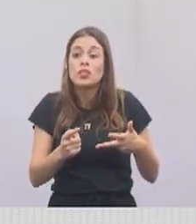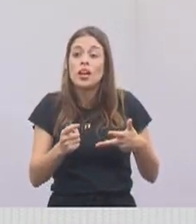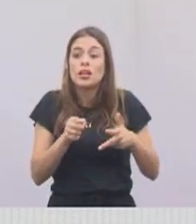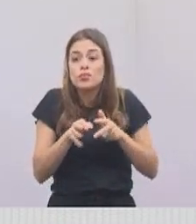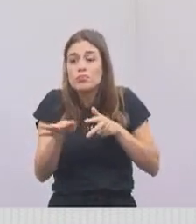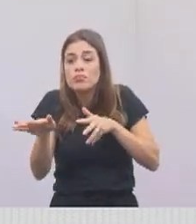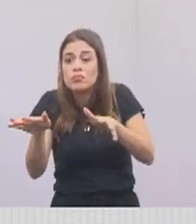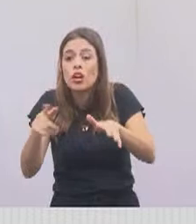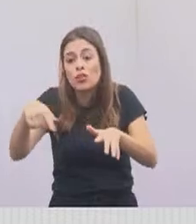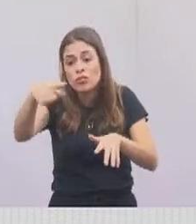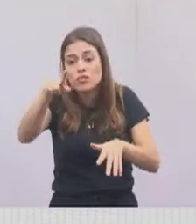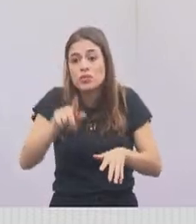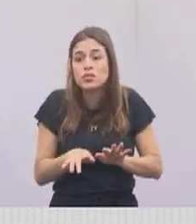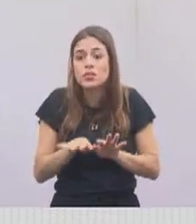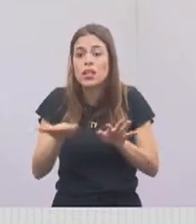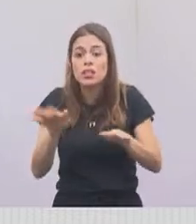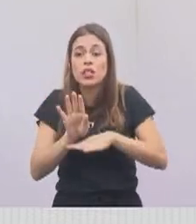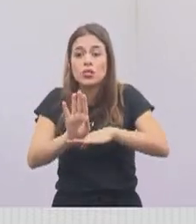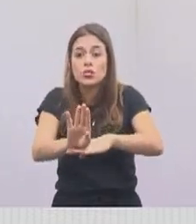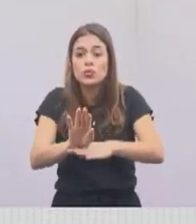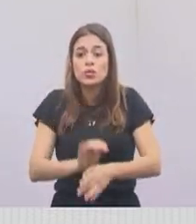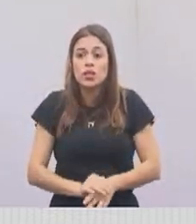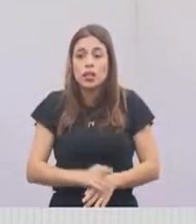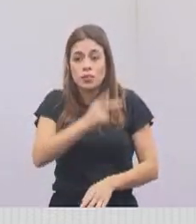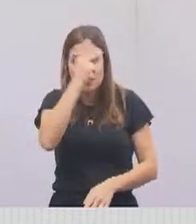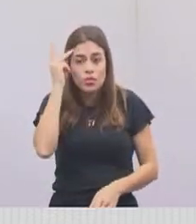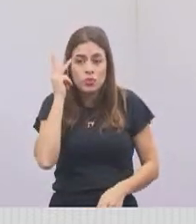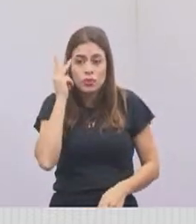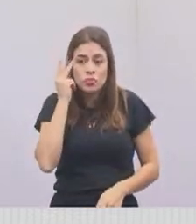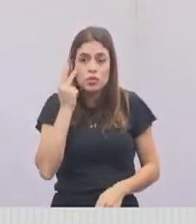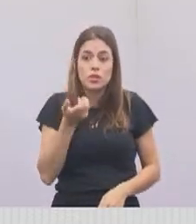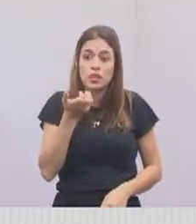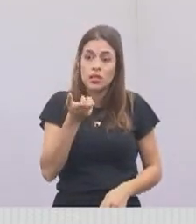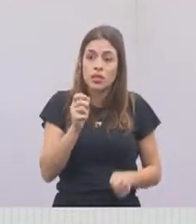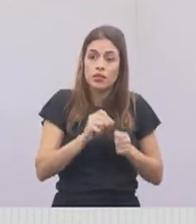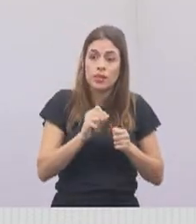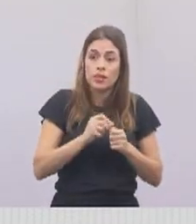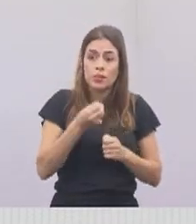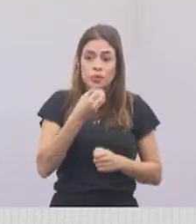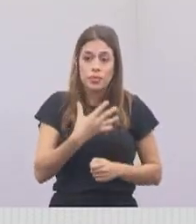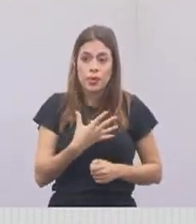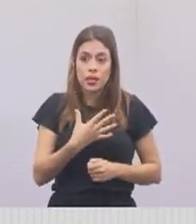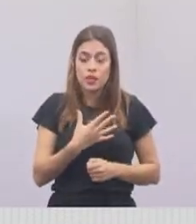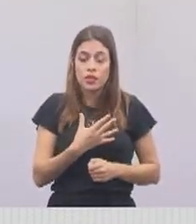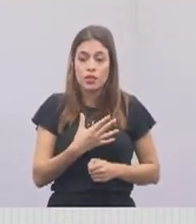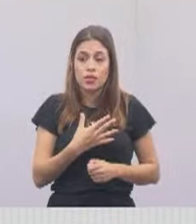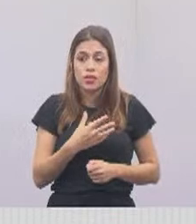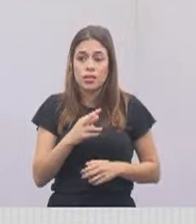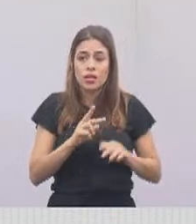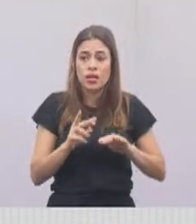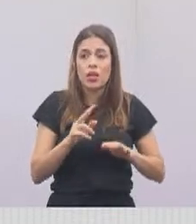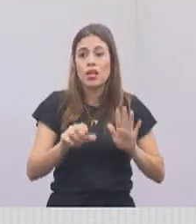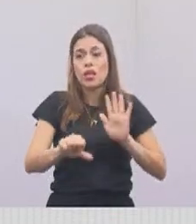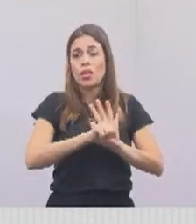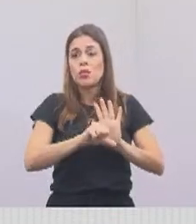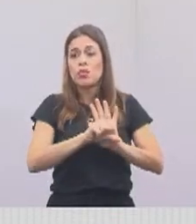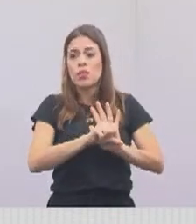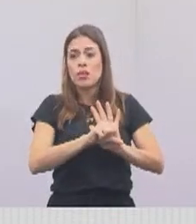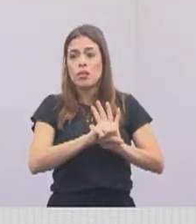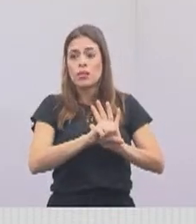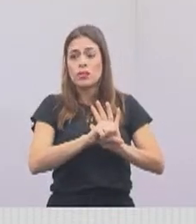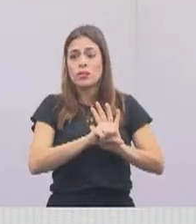estendem. Porque as pessoas que estão querendo fazer o bem estão sendo tratadas como criminosos. Como criminosos. Você falar